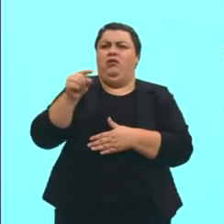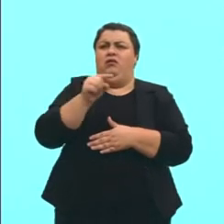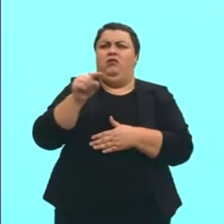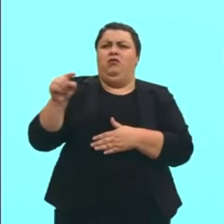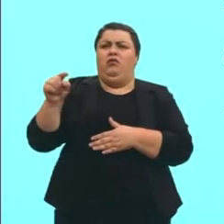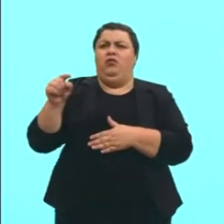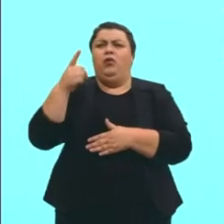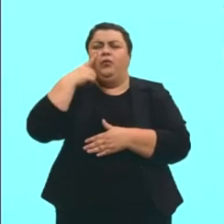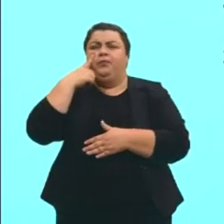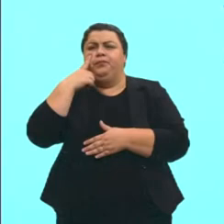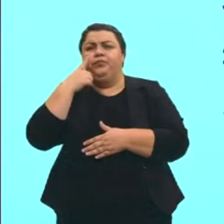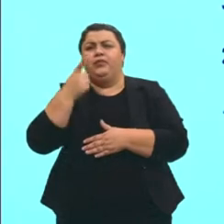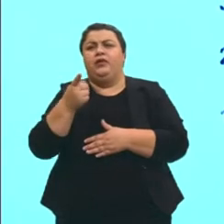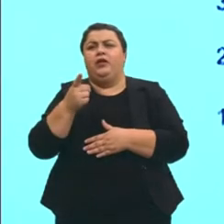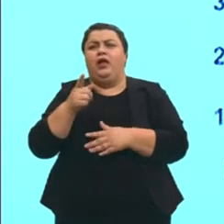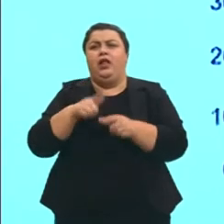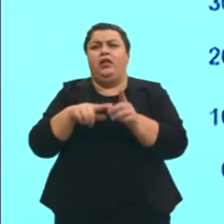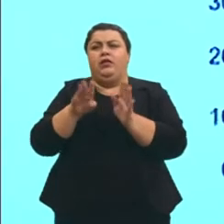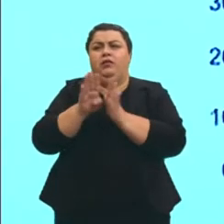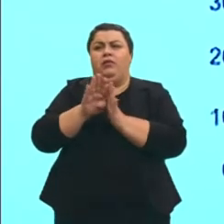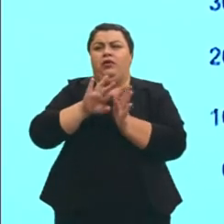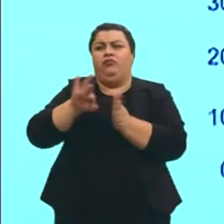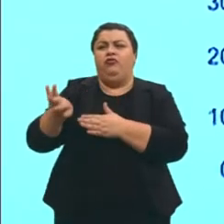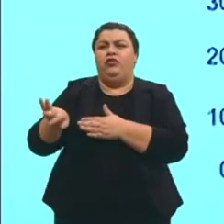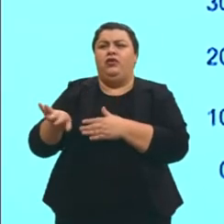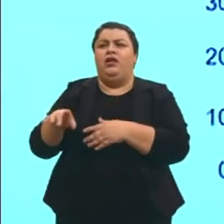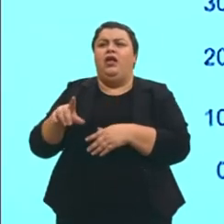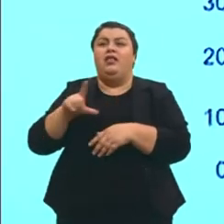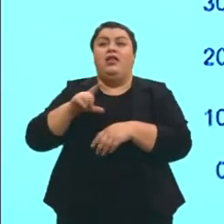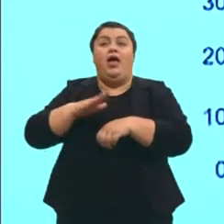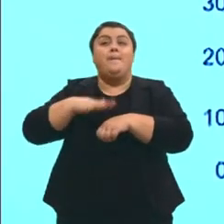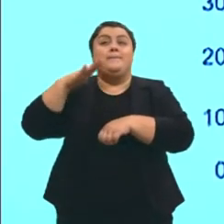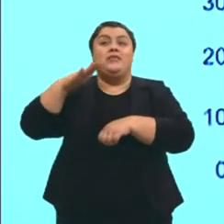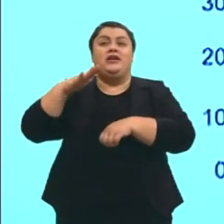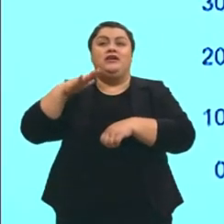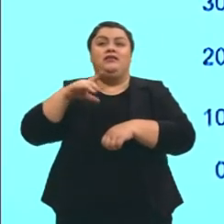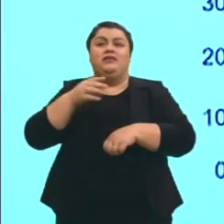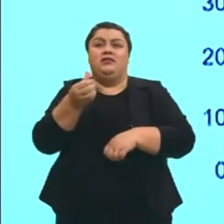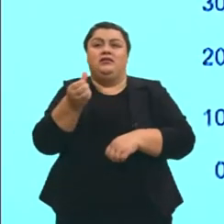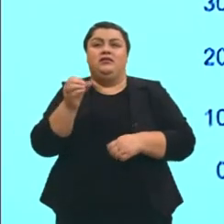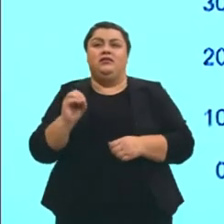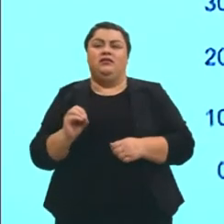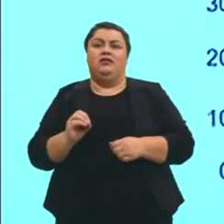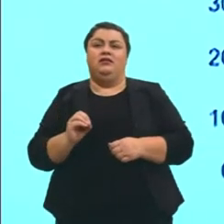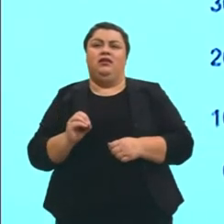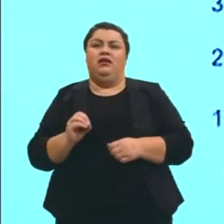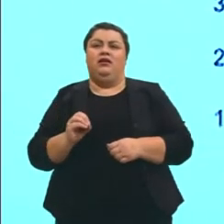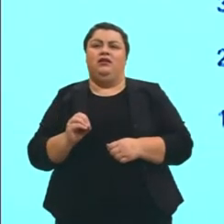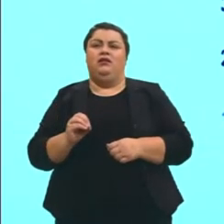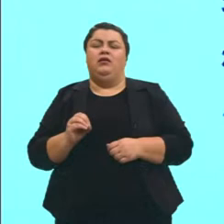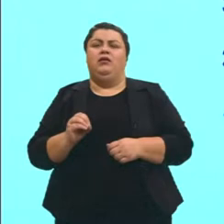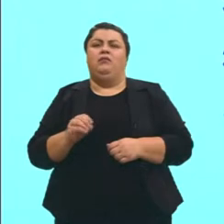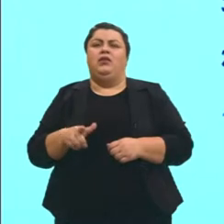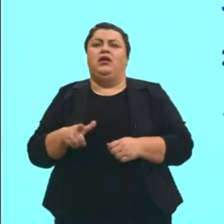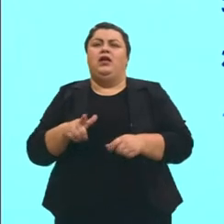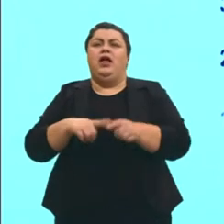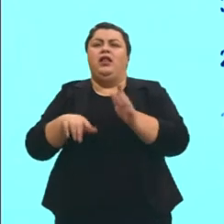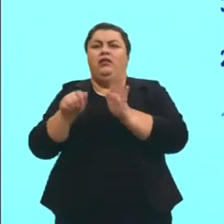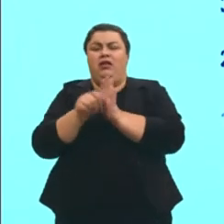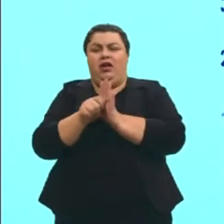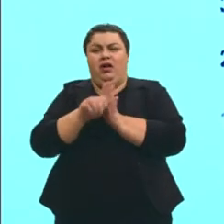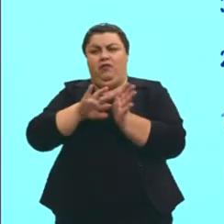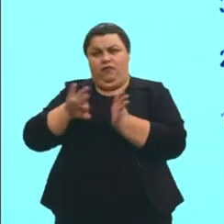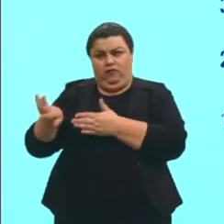tá aqui ó Então já não é letra B tenha mais porque tem 60 então eu também já consigo descartar a letra